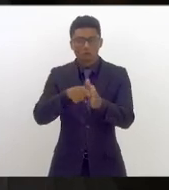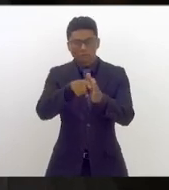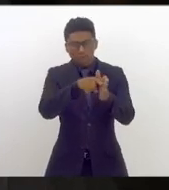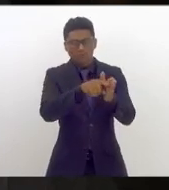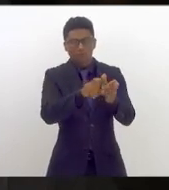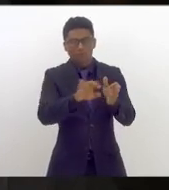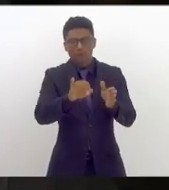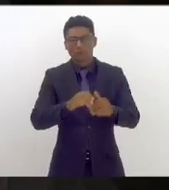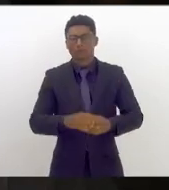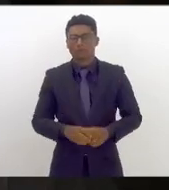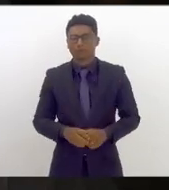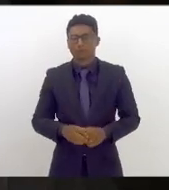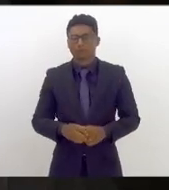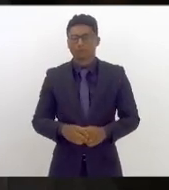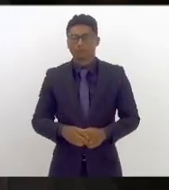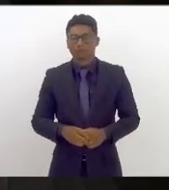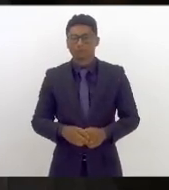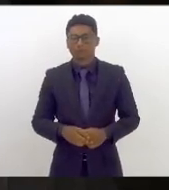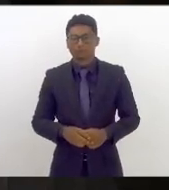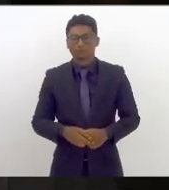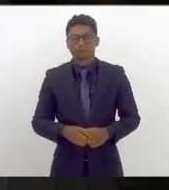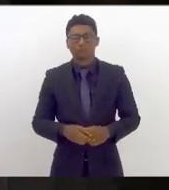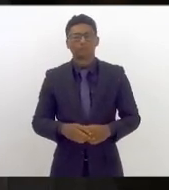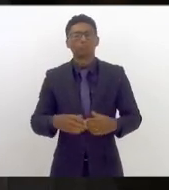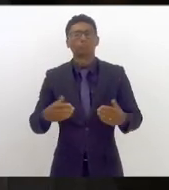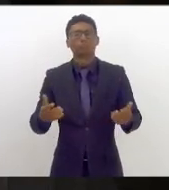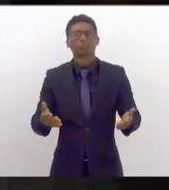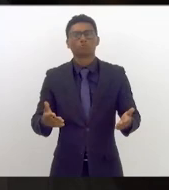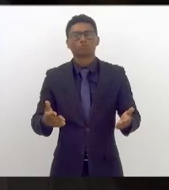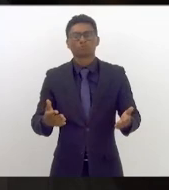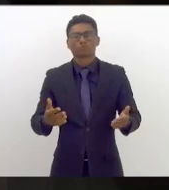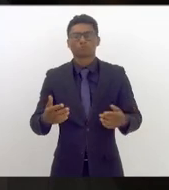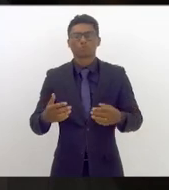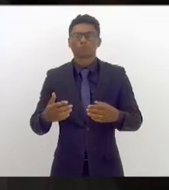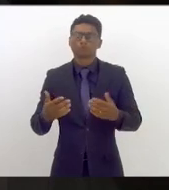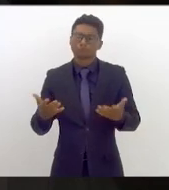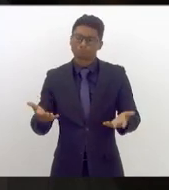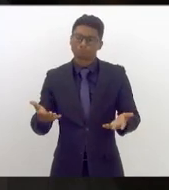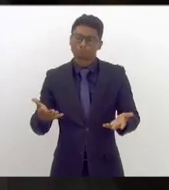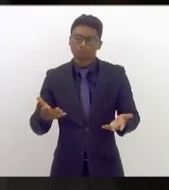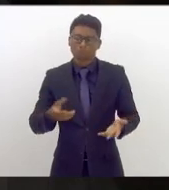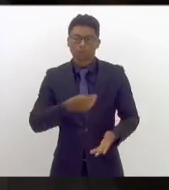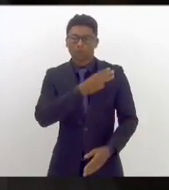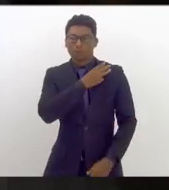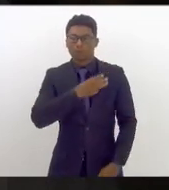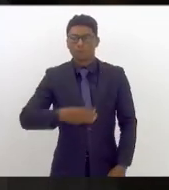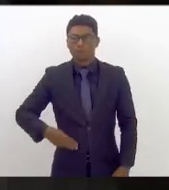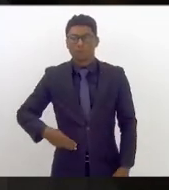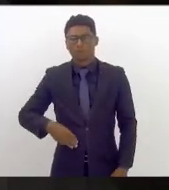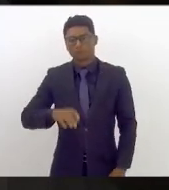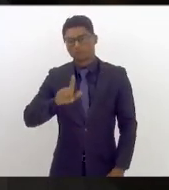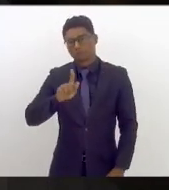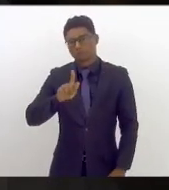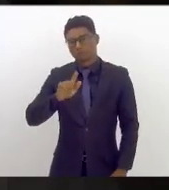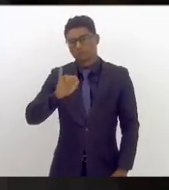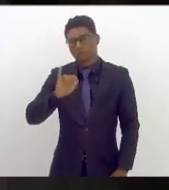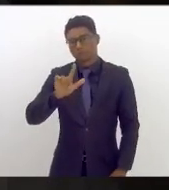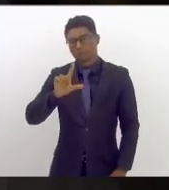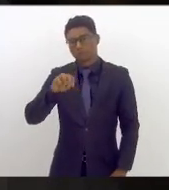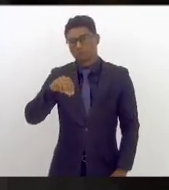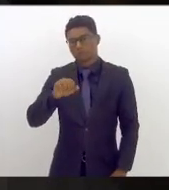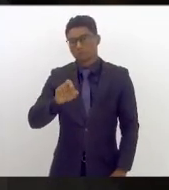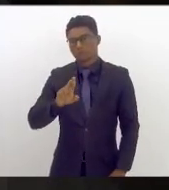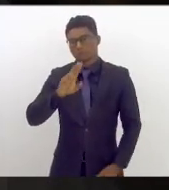continuar. Virou uma página, né, a decisão do ministro Gilmar Mendes, mas que